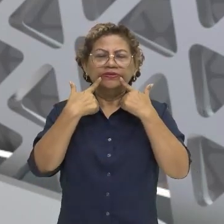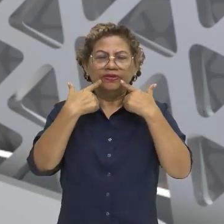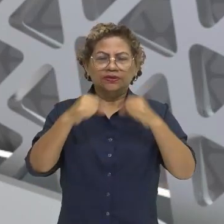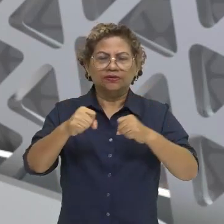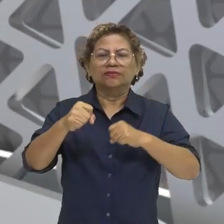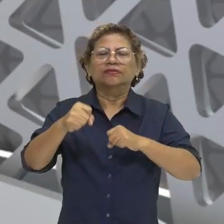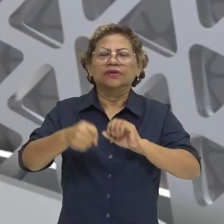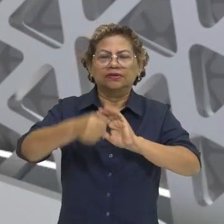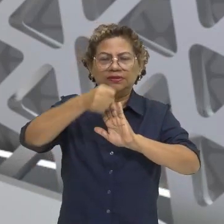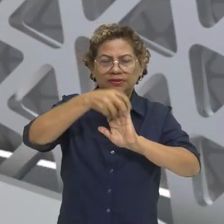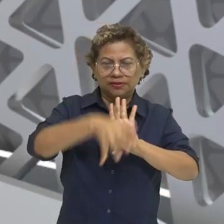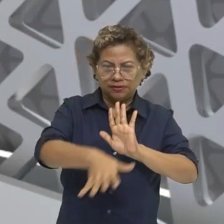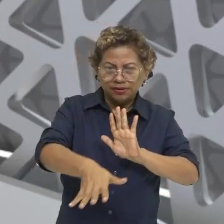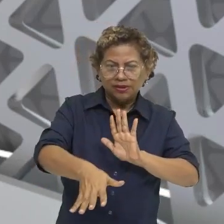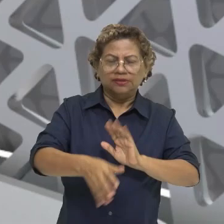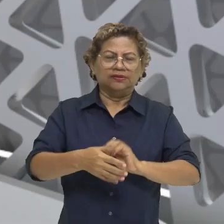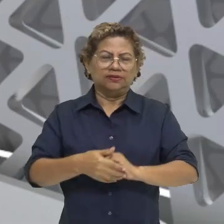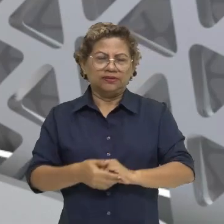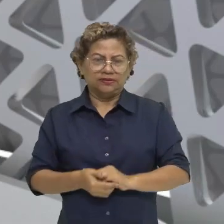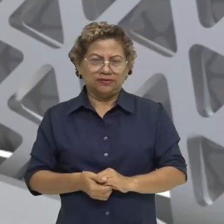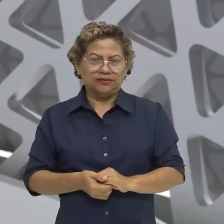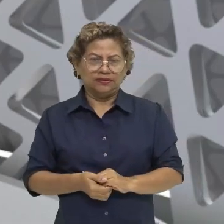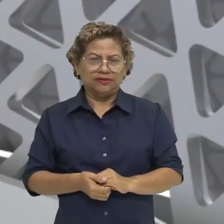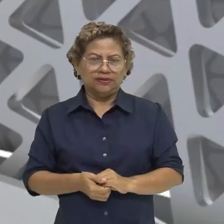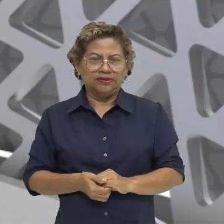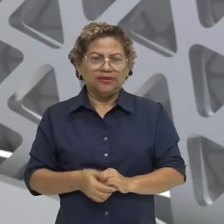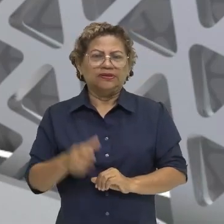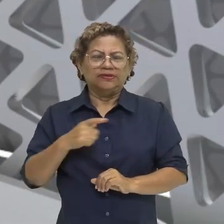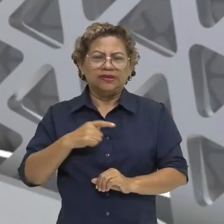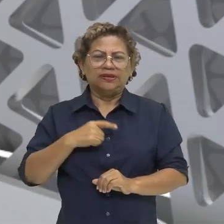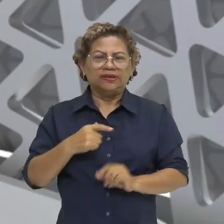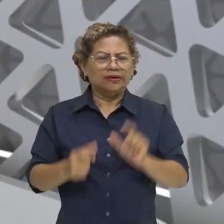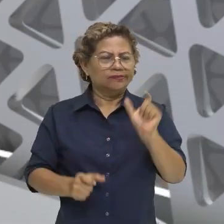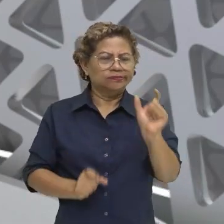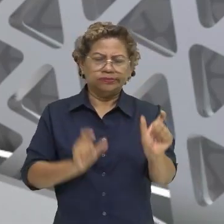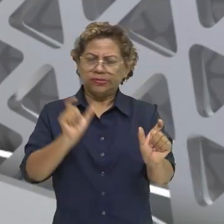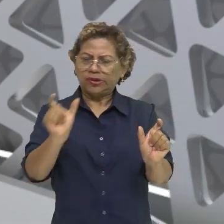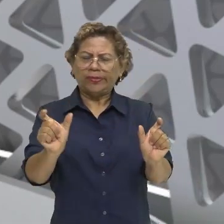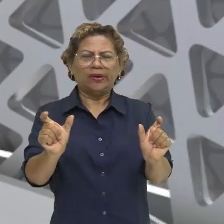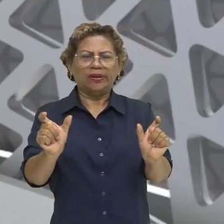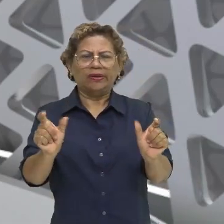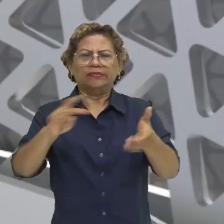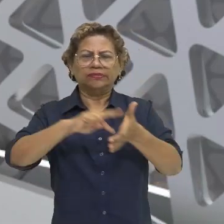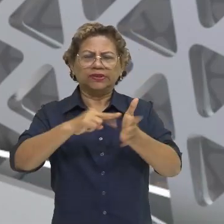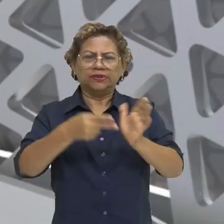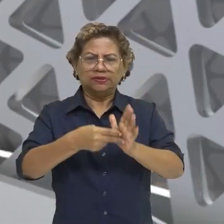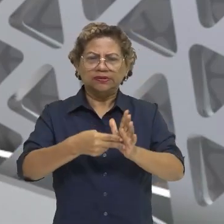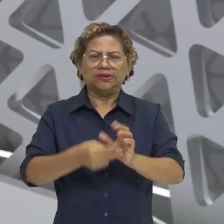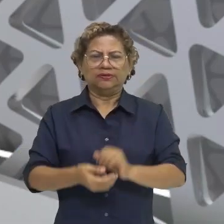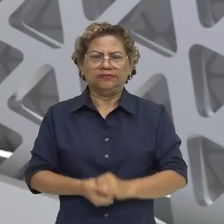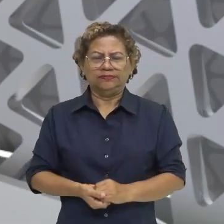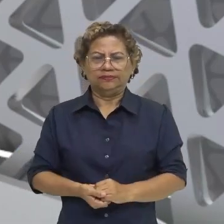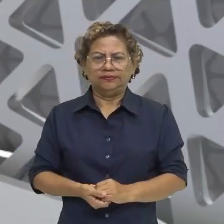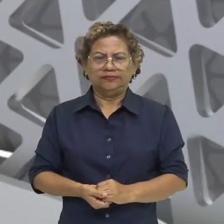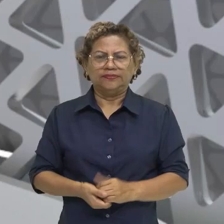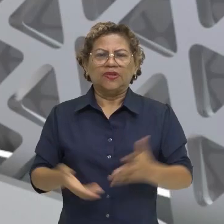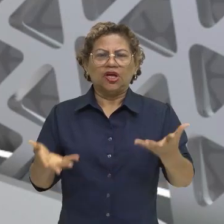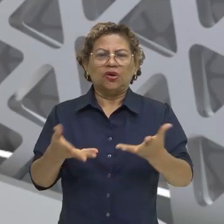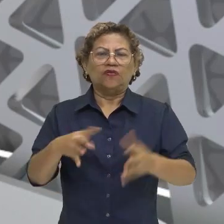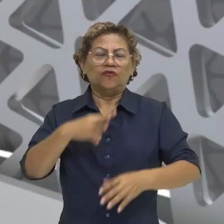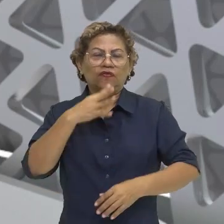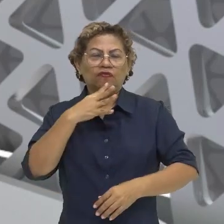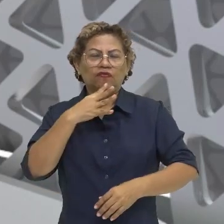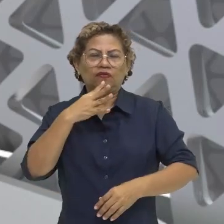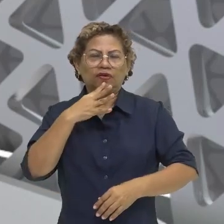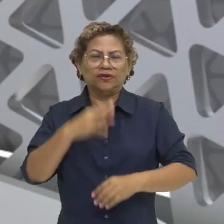conotativa, né, a definição do amor, as antíteses, os paradoxos que estão aí. Muito bem, vamos agora conhecer a